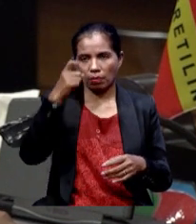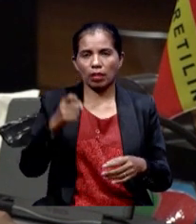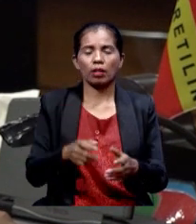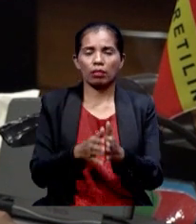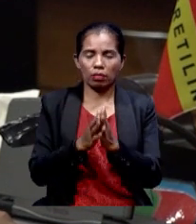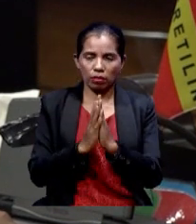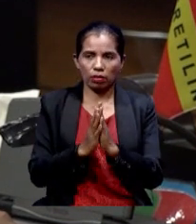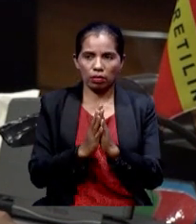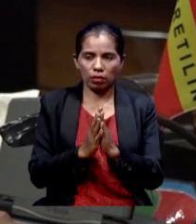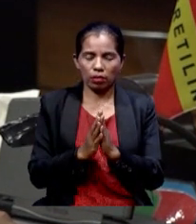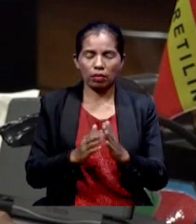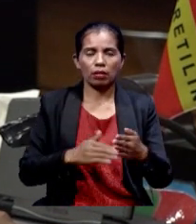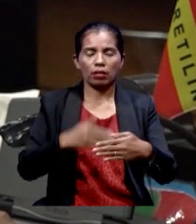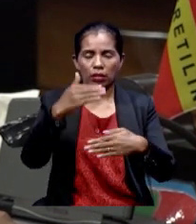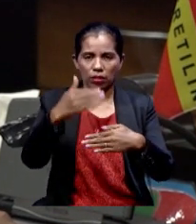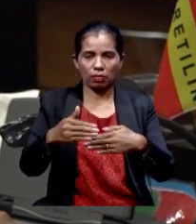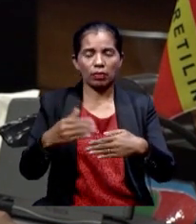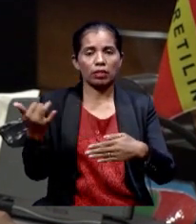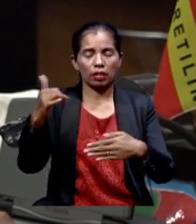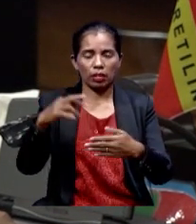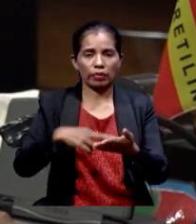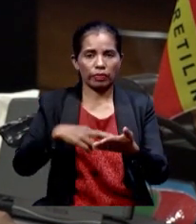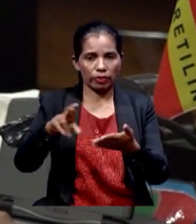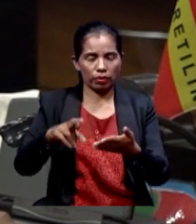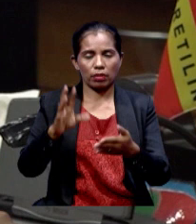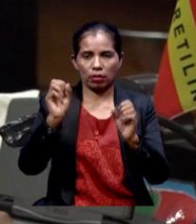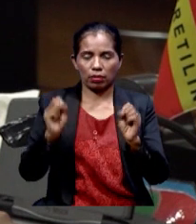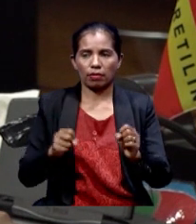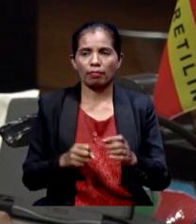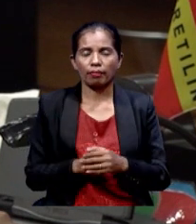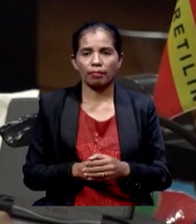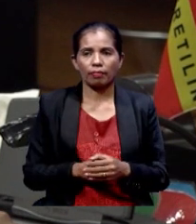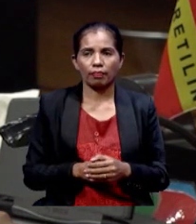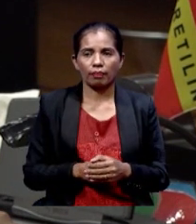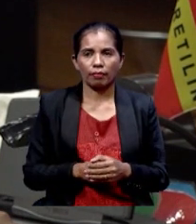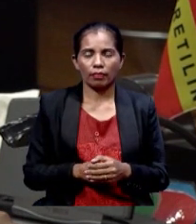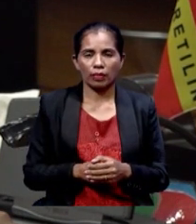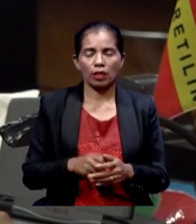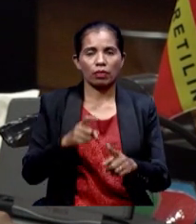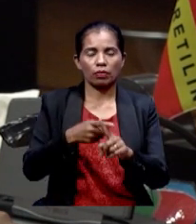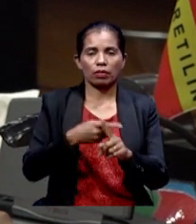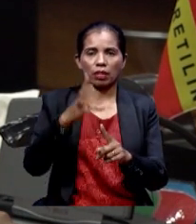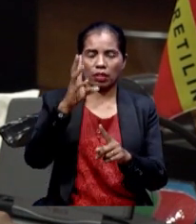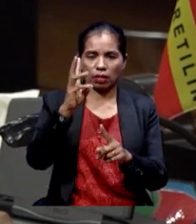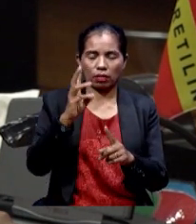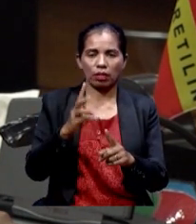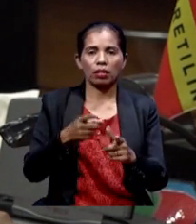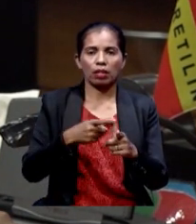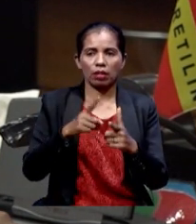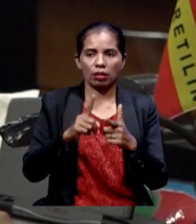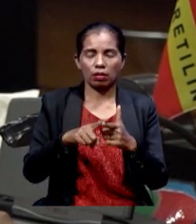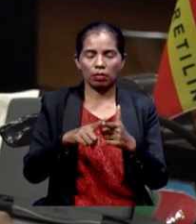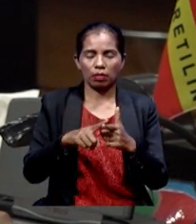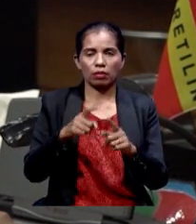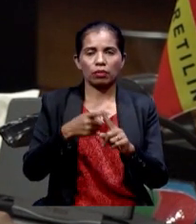até calou extensão ou visto ser né, ou exceção, porque durante 6 meses, depois de